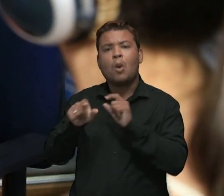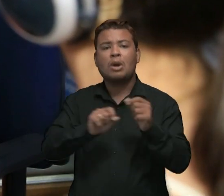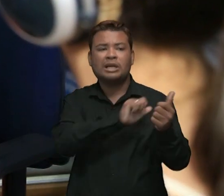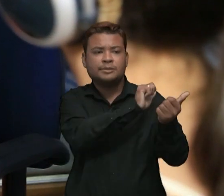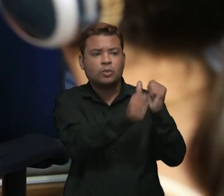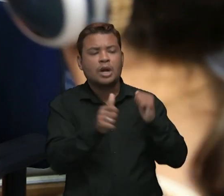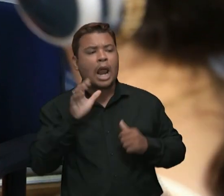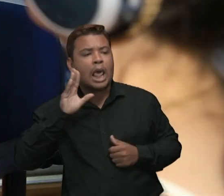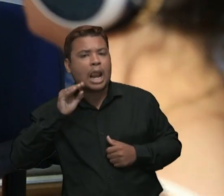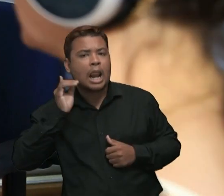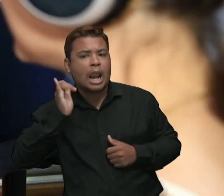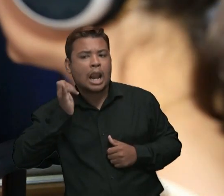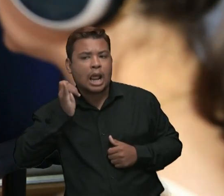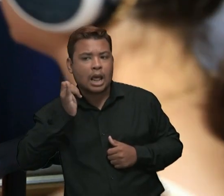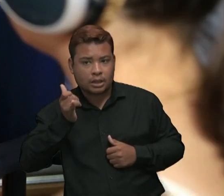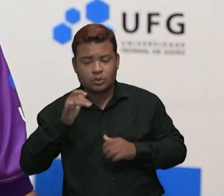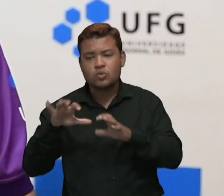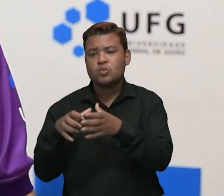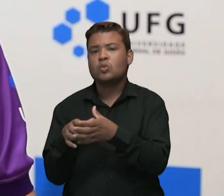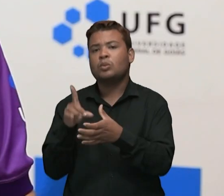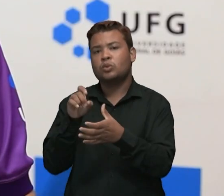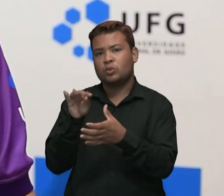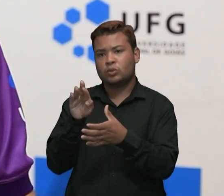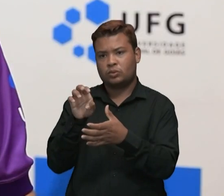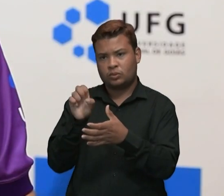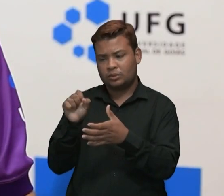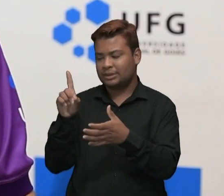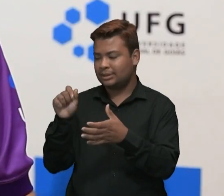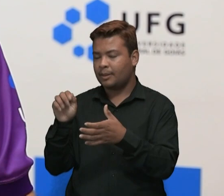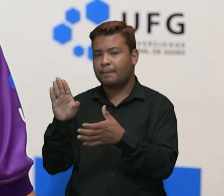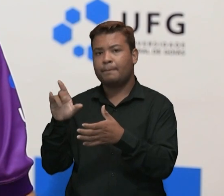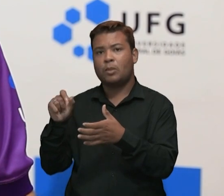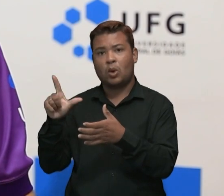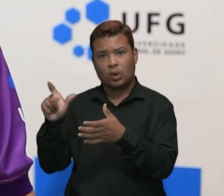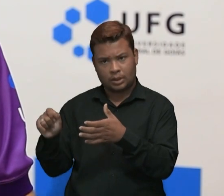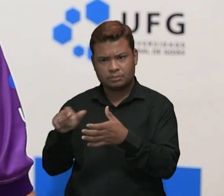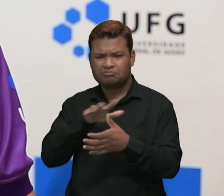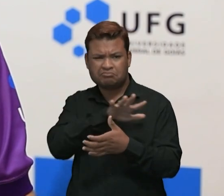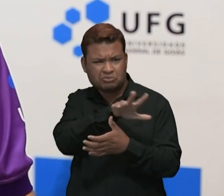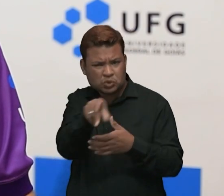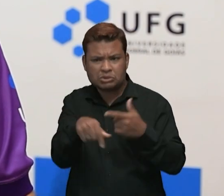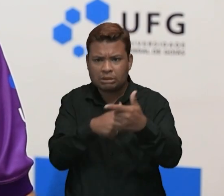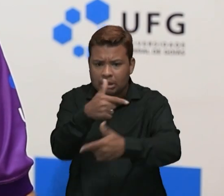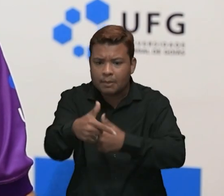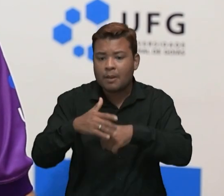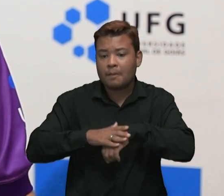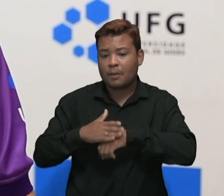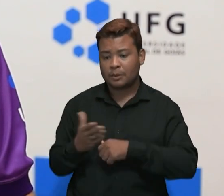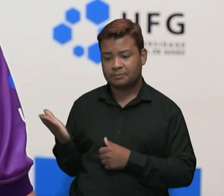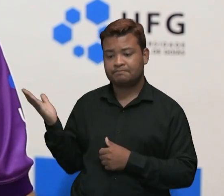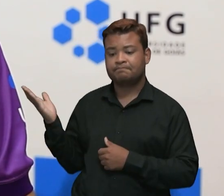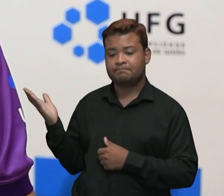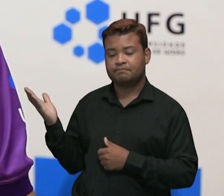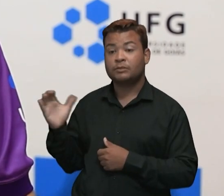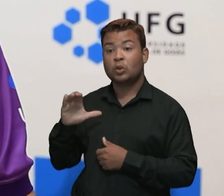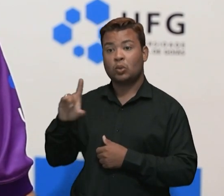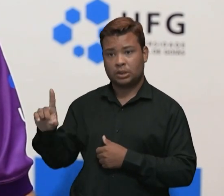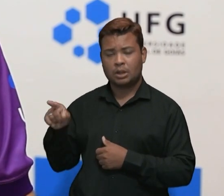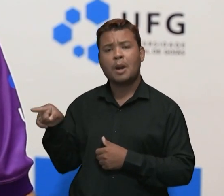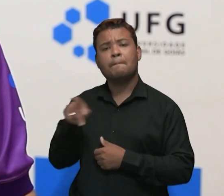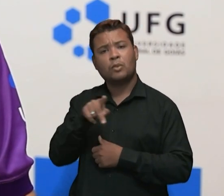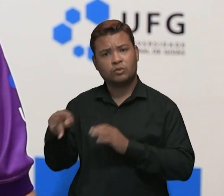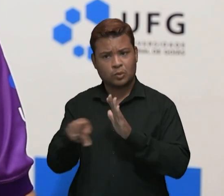esportivos pelo Doutores da Bola. Todas as iniciativas são coordenadas pelo Ricardo Pavan, professor da